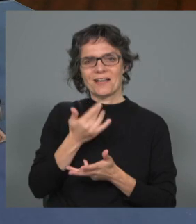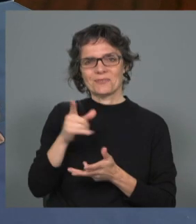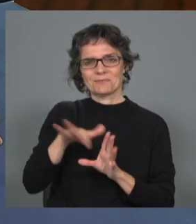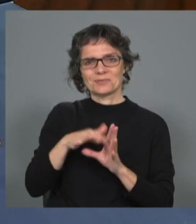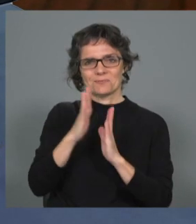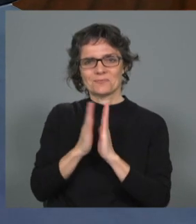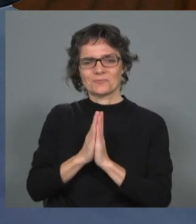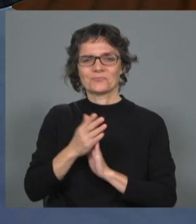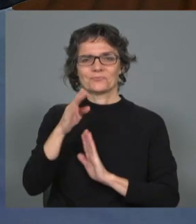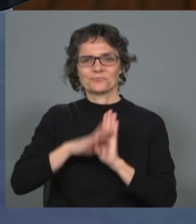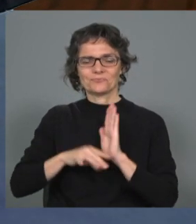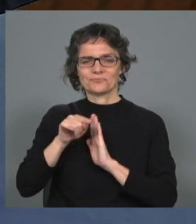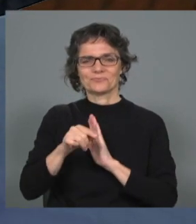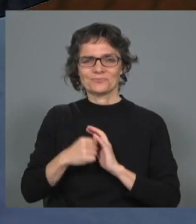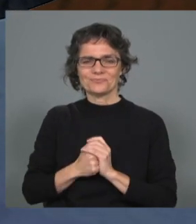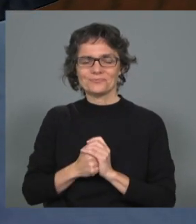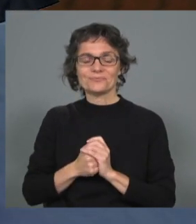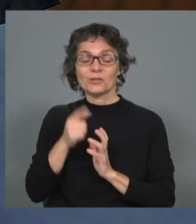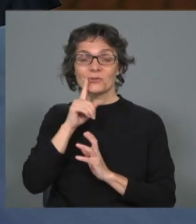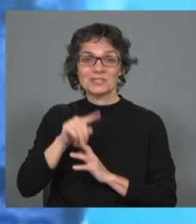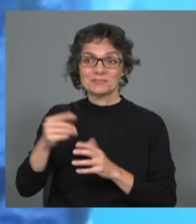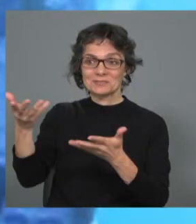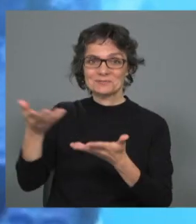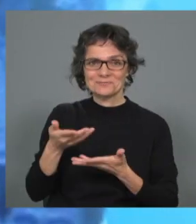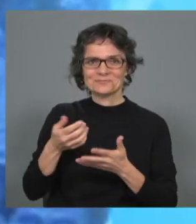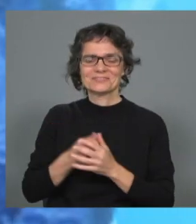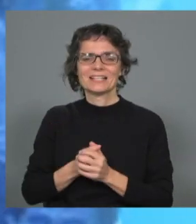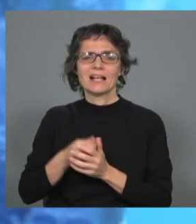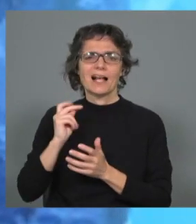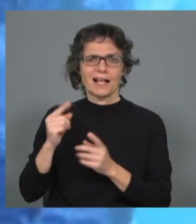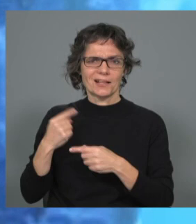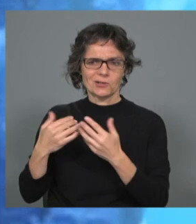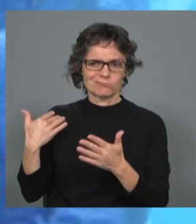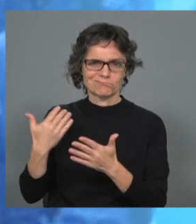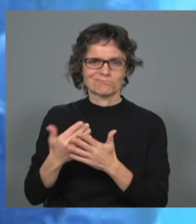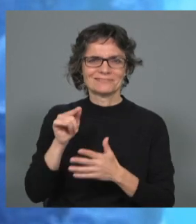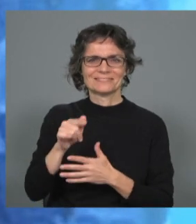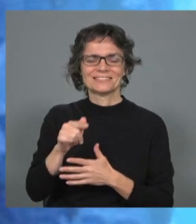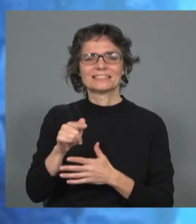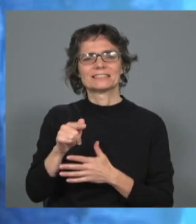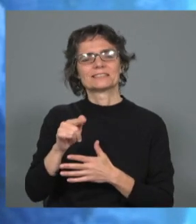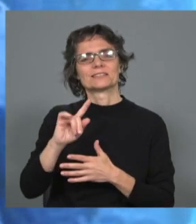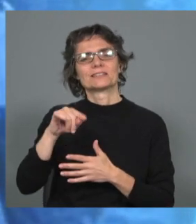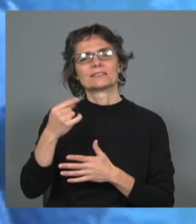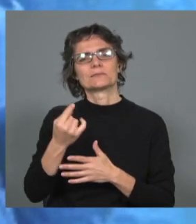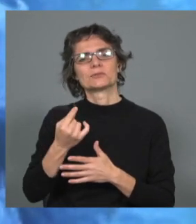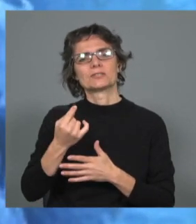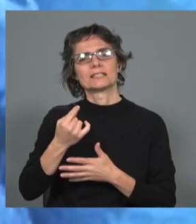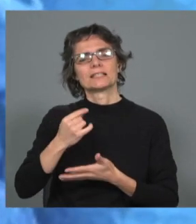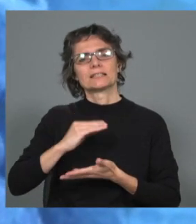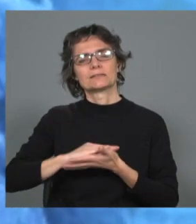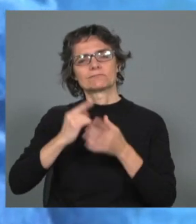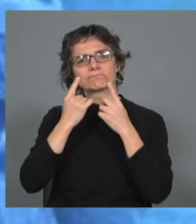a conversar. Já passaram mais alguns anos também de caminho desta exortação